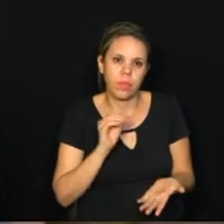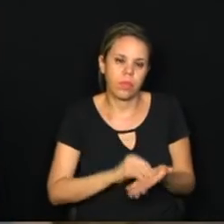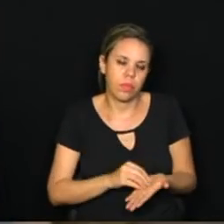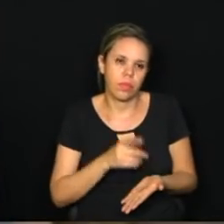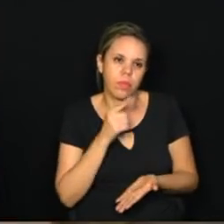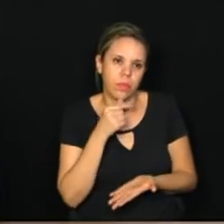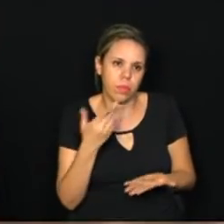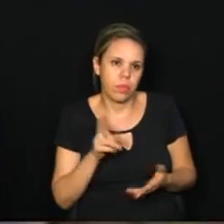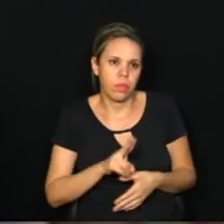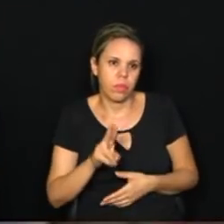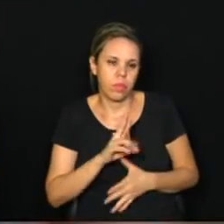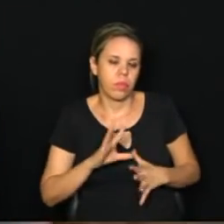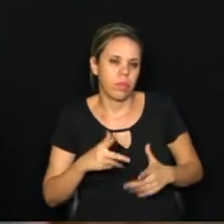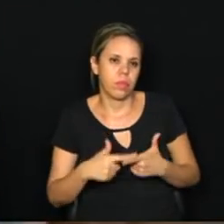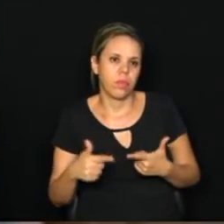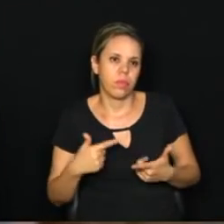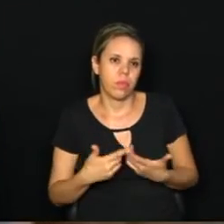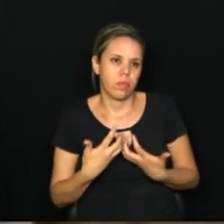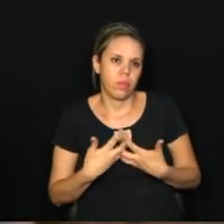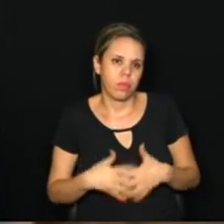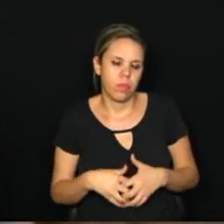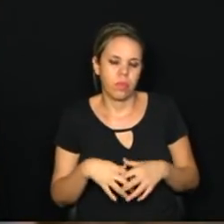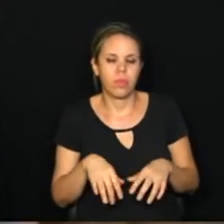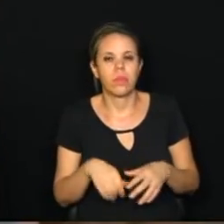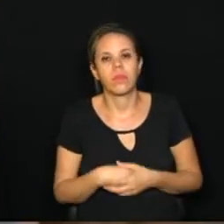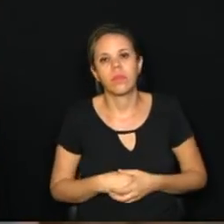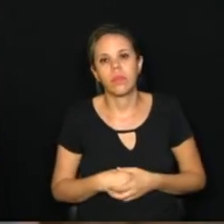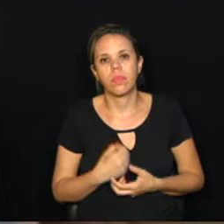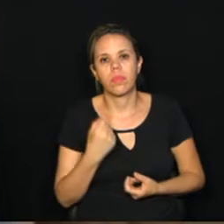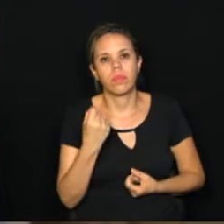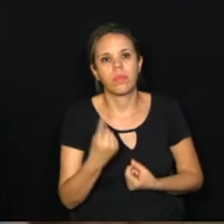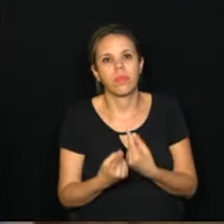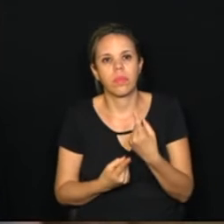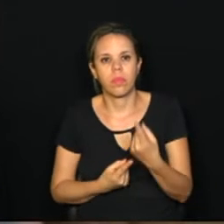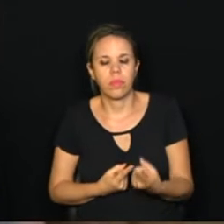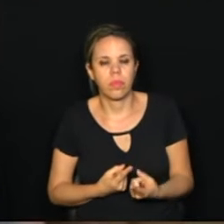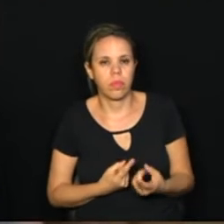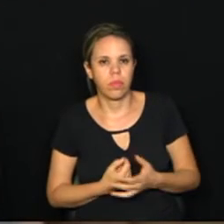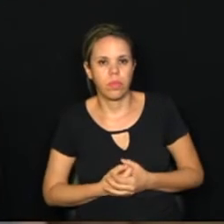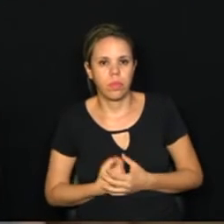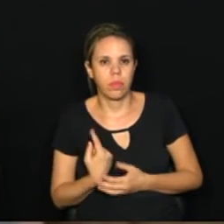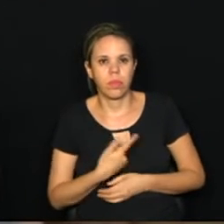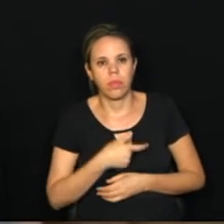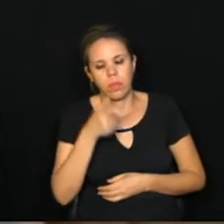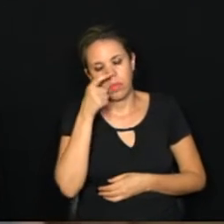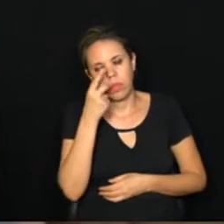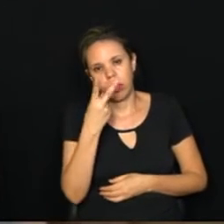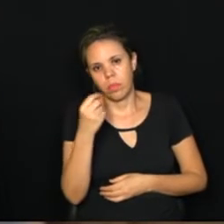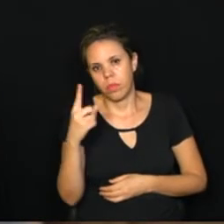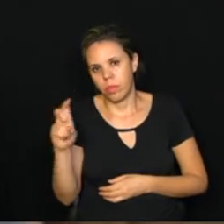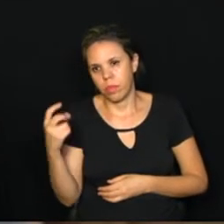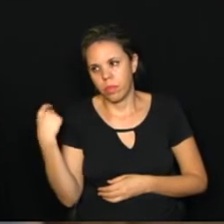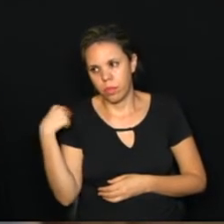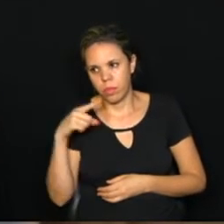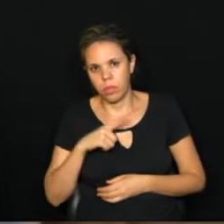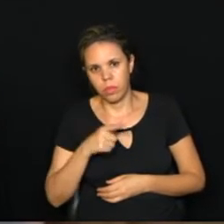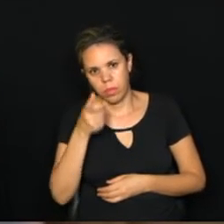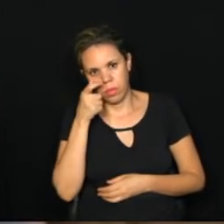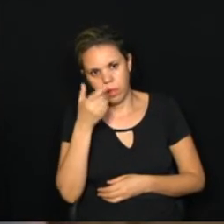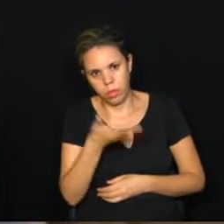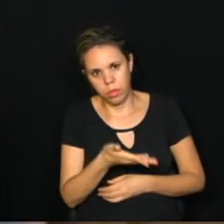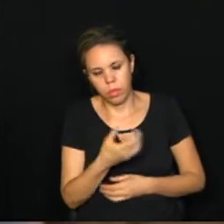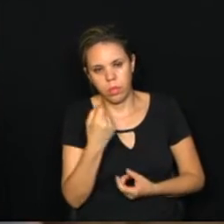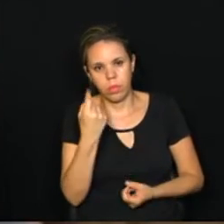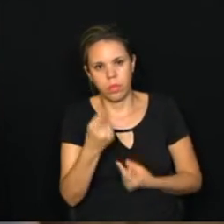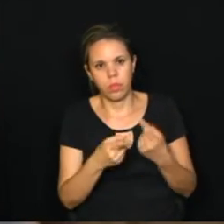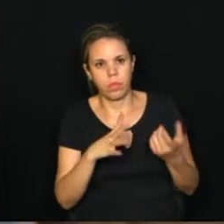abastecimento, com todas as consequências, e algumas delas veladas, como a gente viu em 2015, né? A gente tem visto, inclusive em